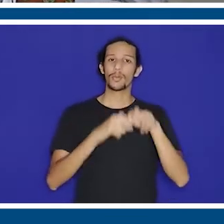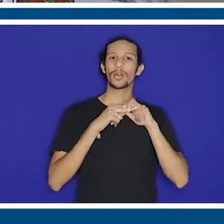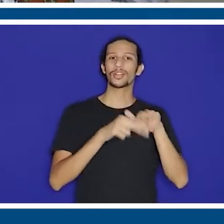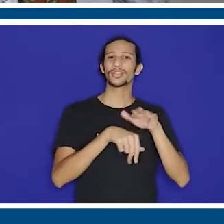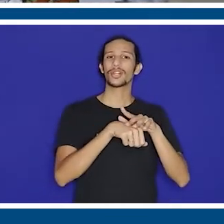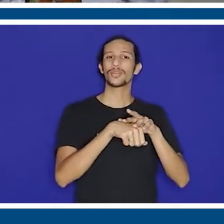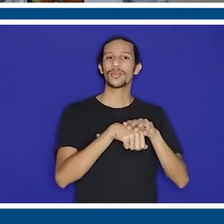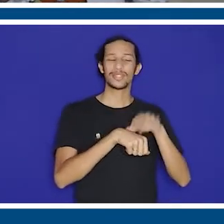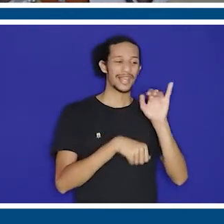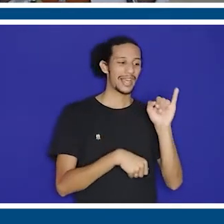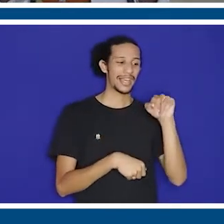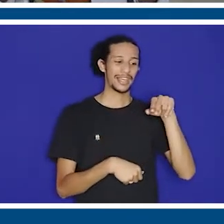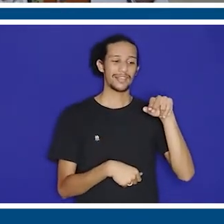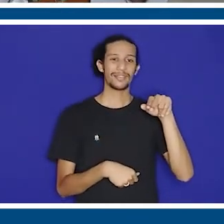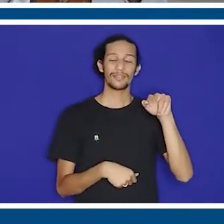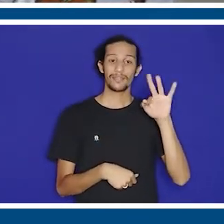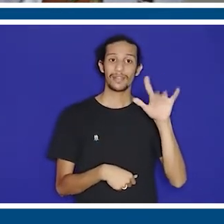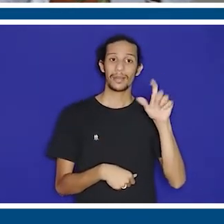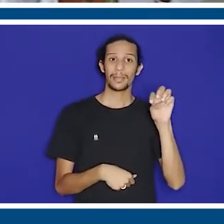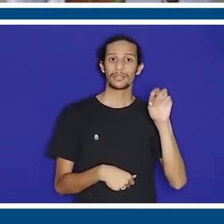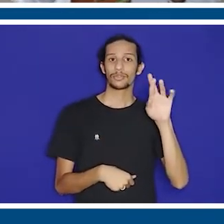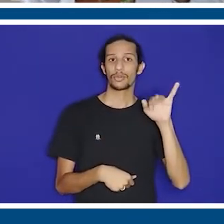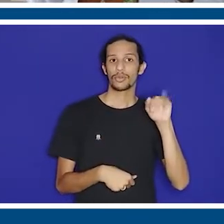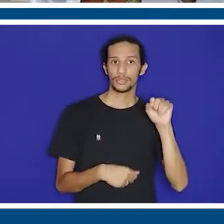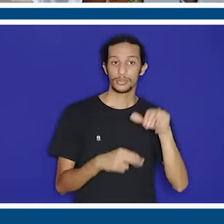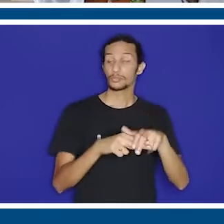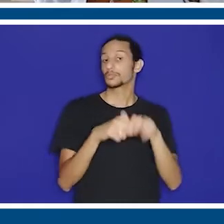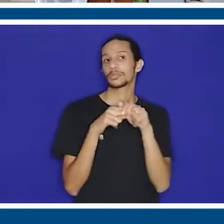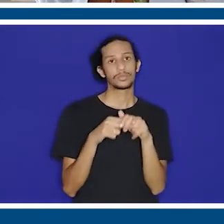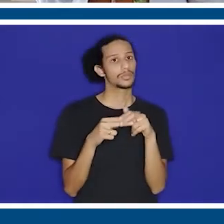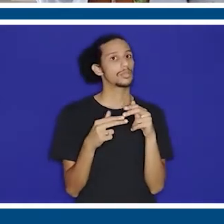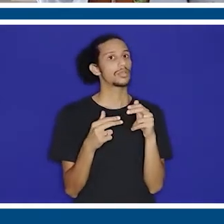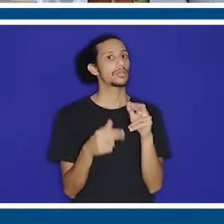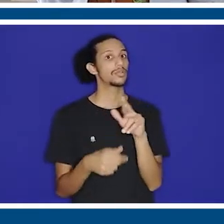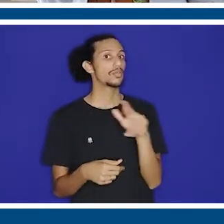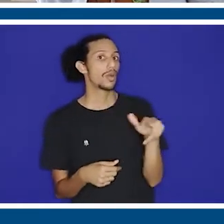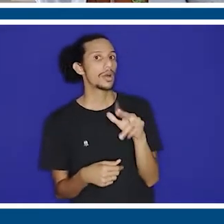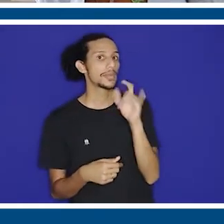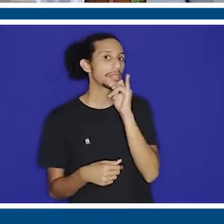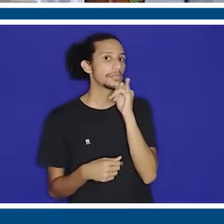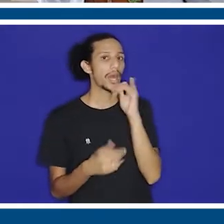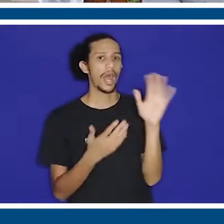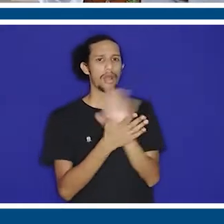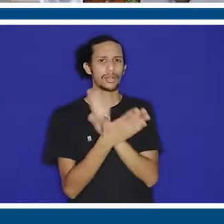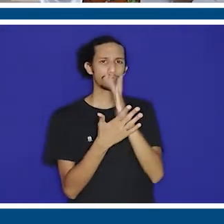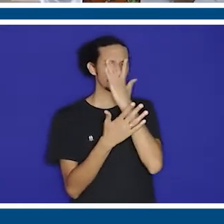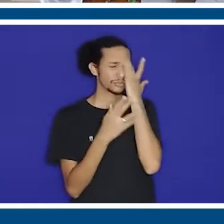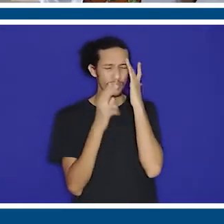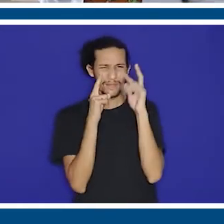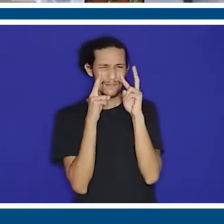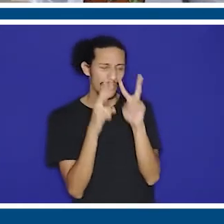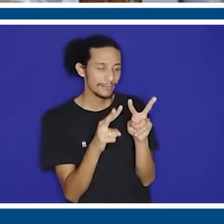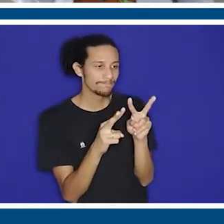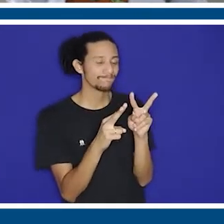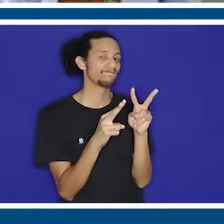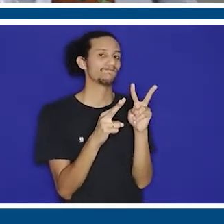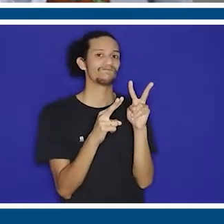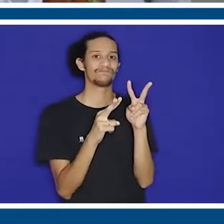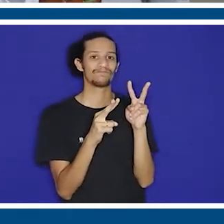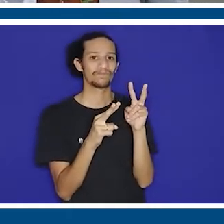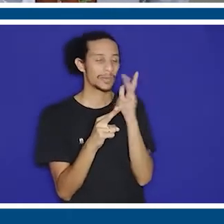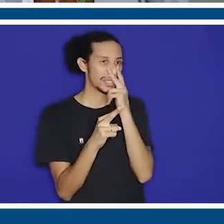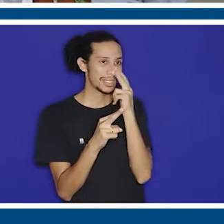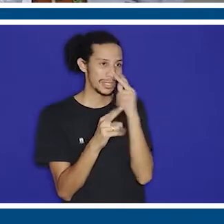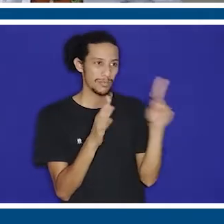não é à toa, que se tem um olhar especial do